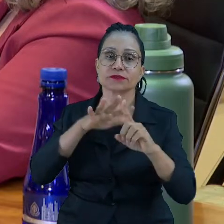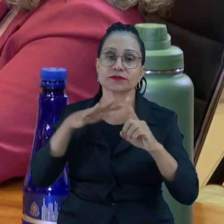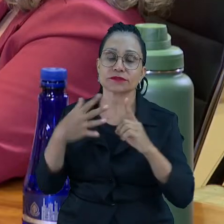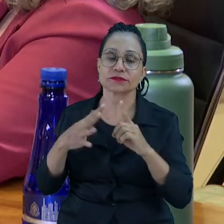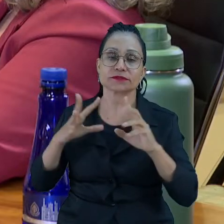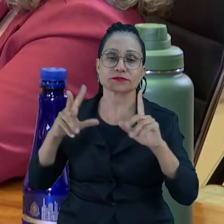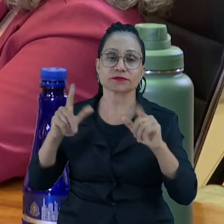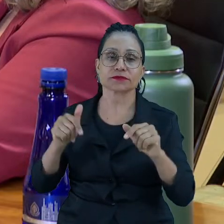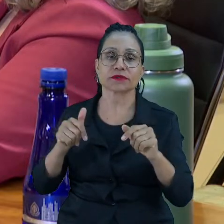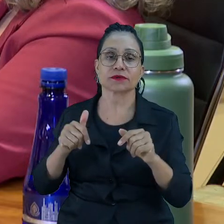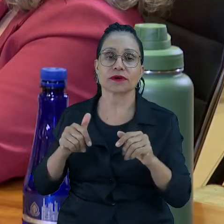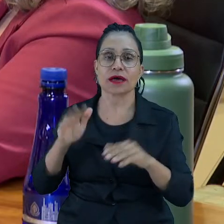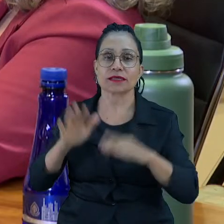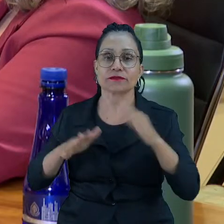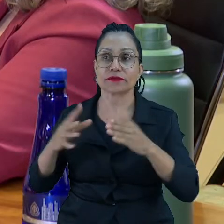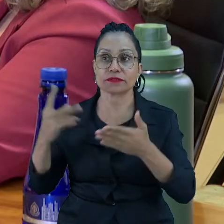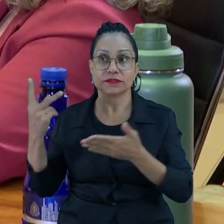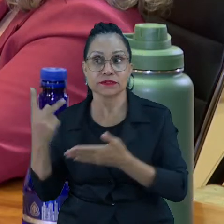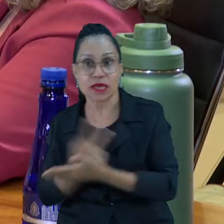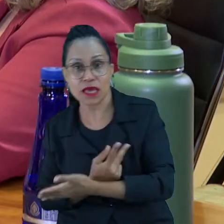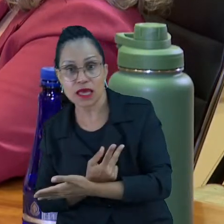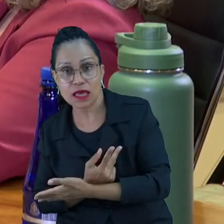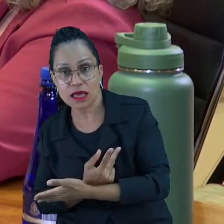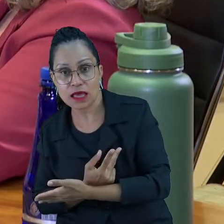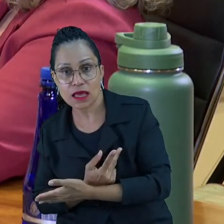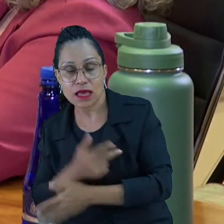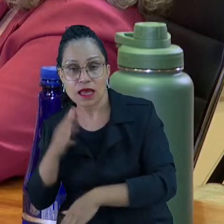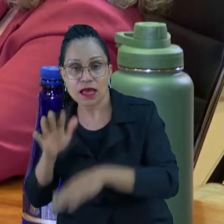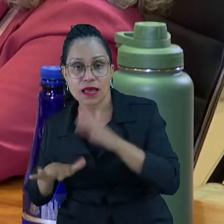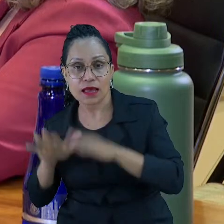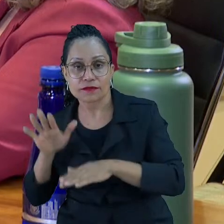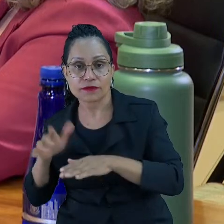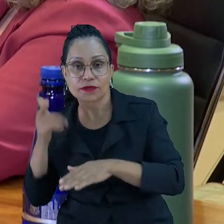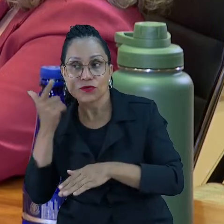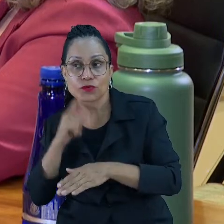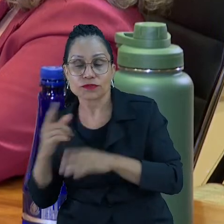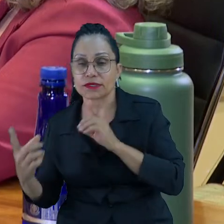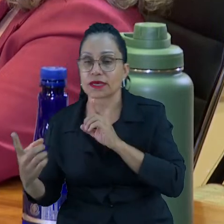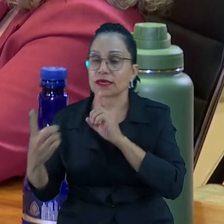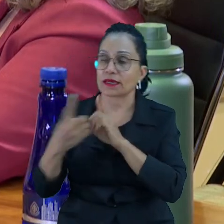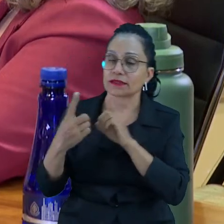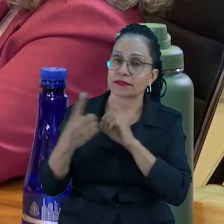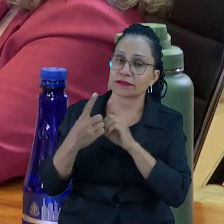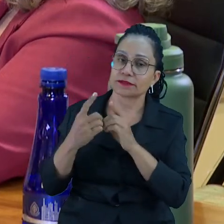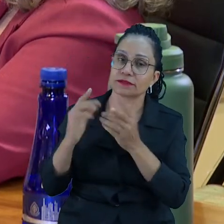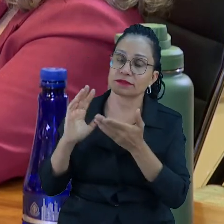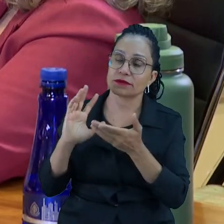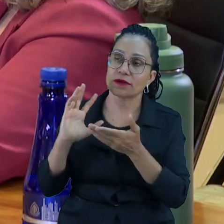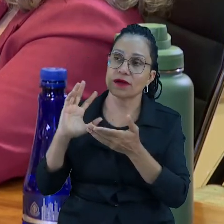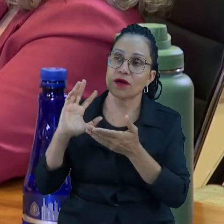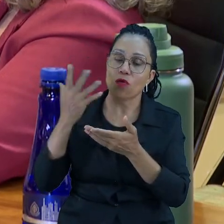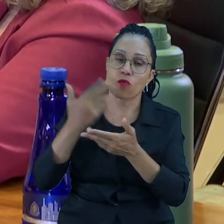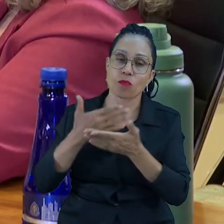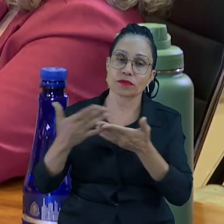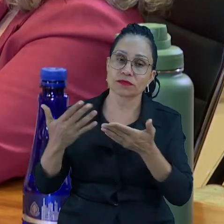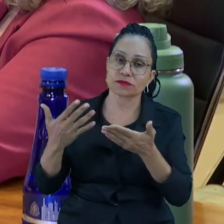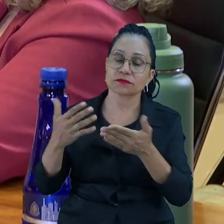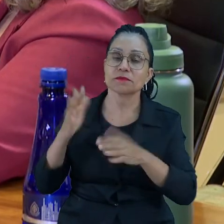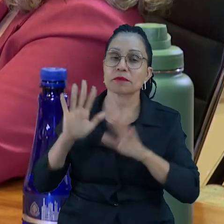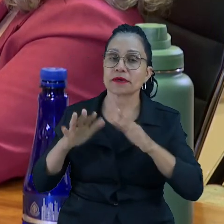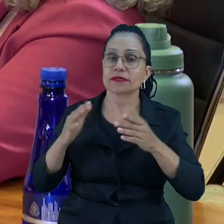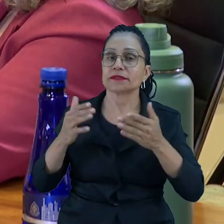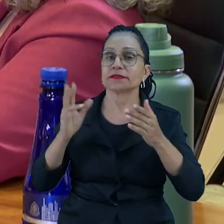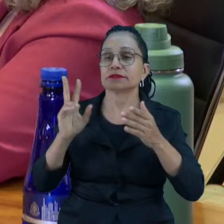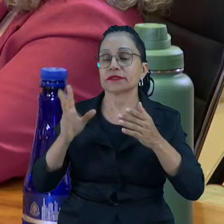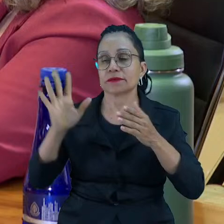vezes a gente erra, a gente contesta, a gente não conseguir atender algo muito raro, mas a gente está sempre aberto a